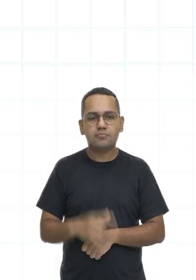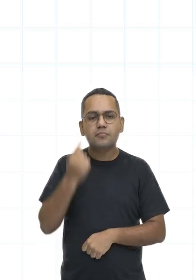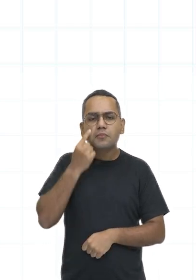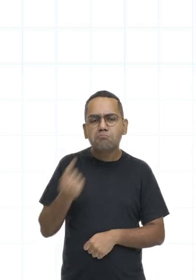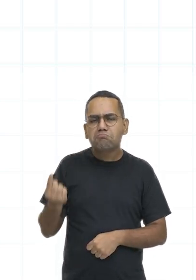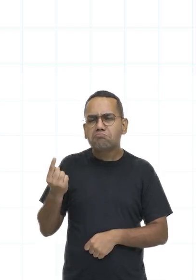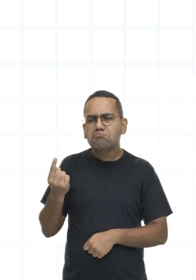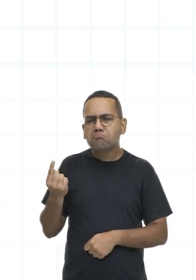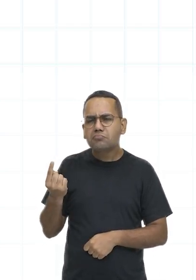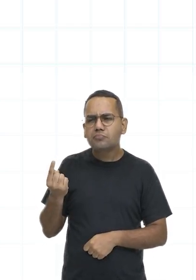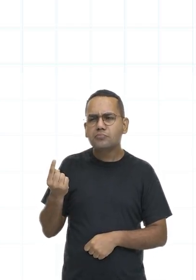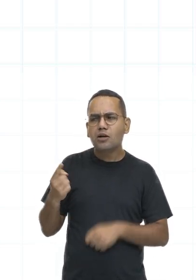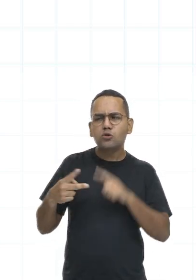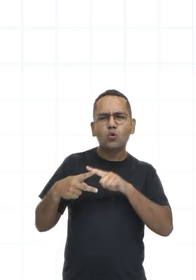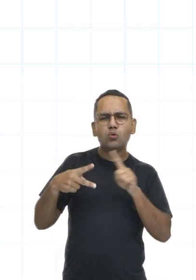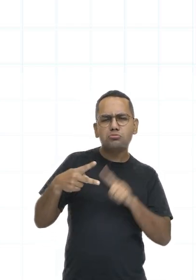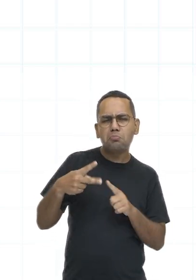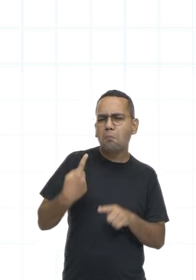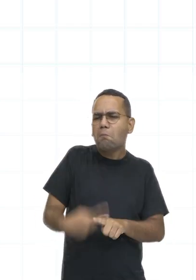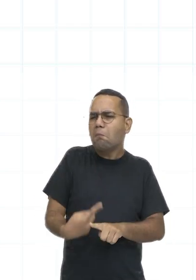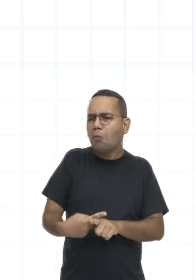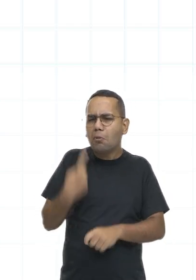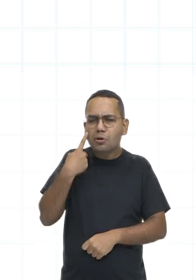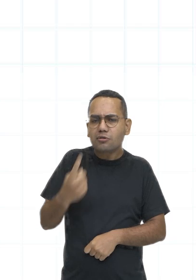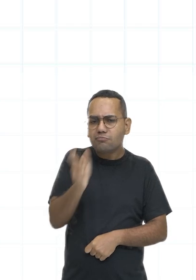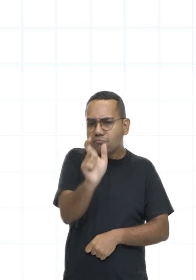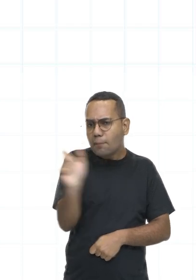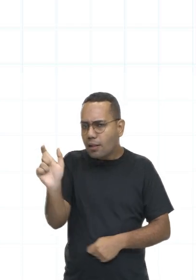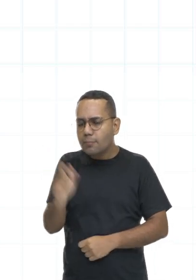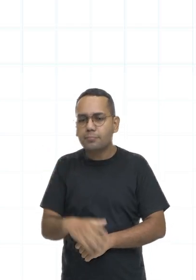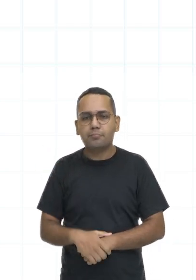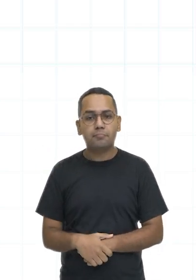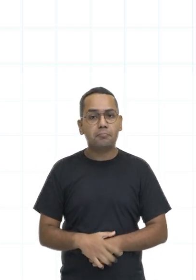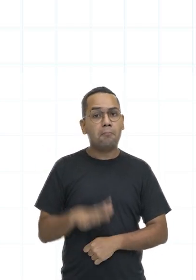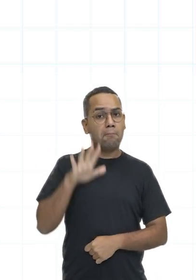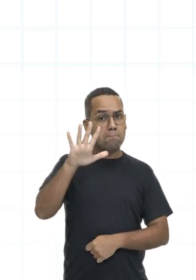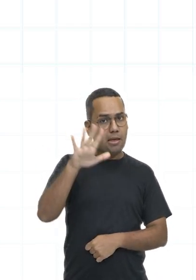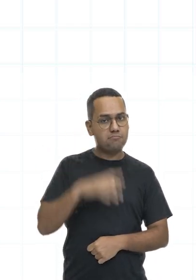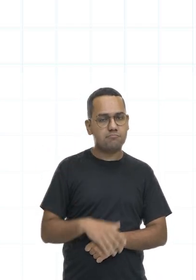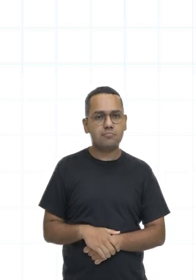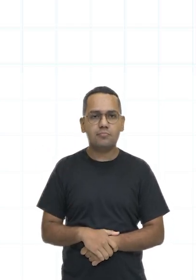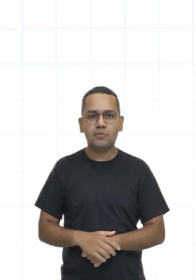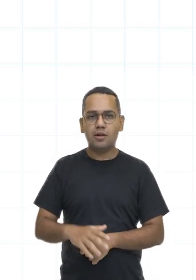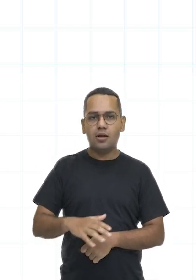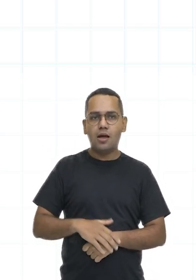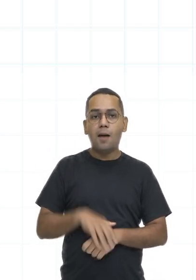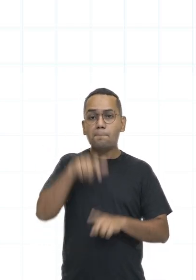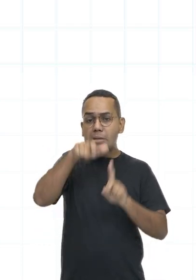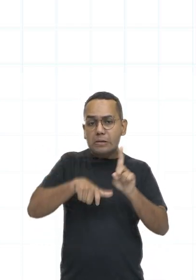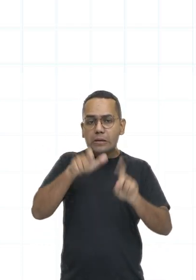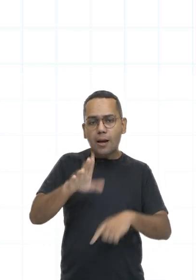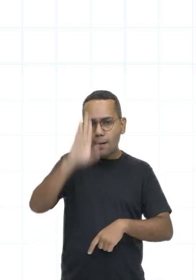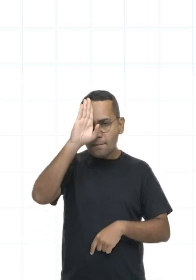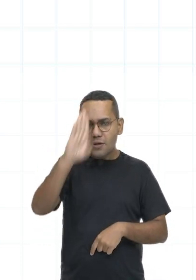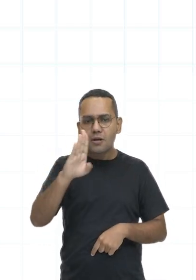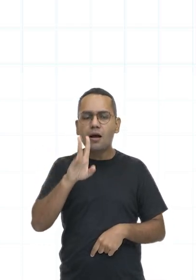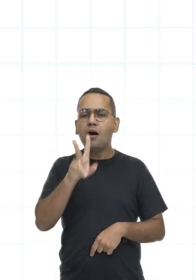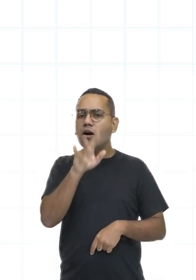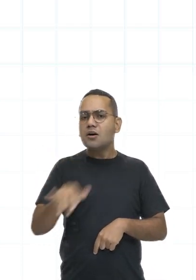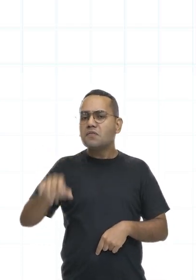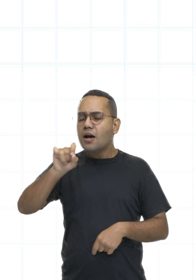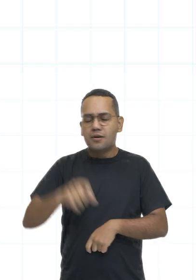Por que o final aberto e reflexivo? A protagonista opta por desfazer suas criações